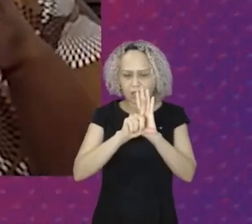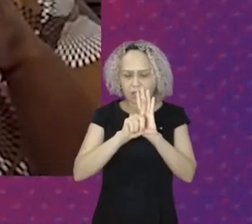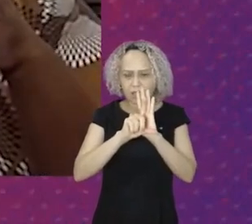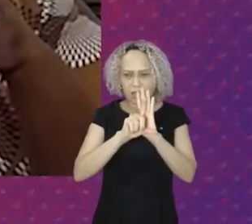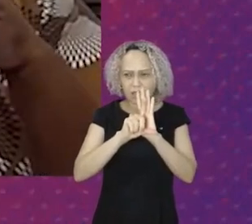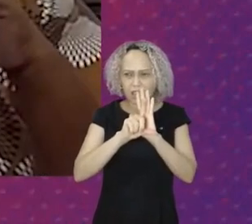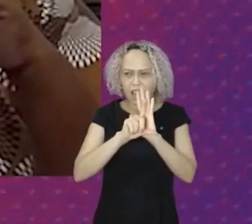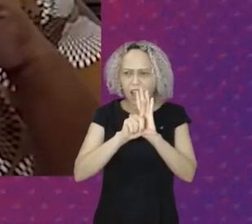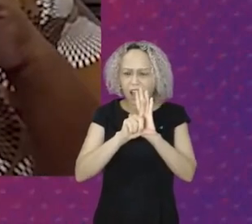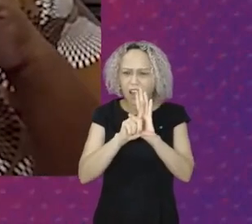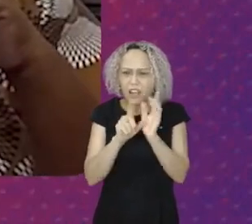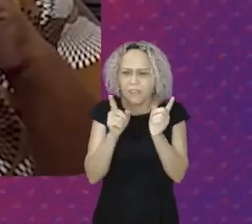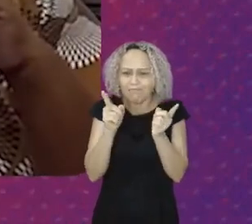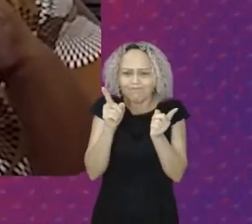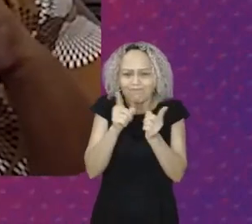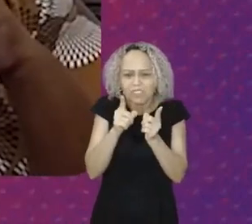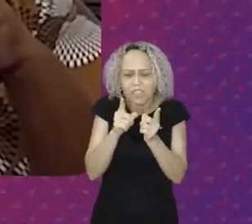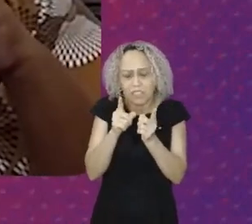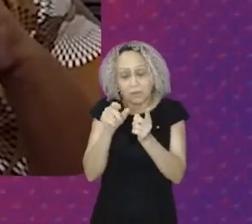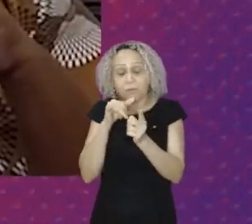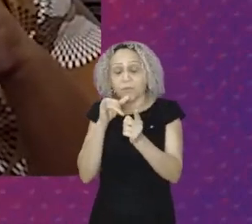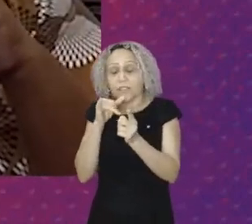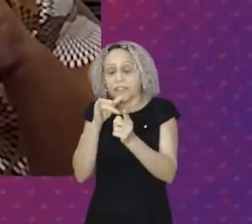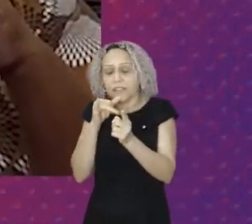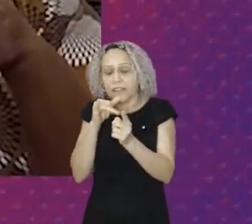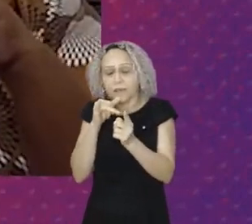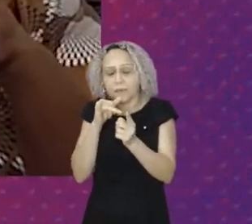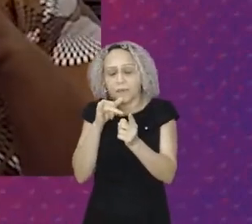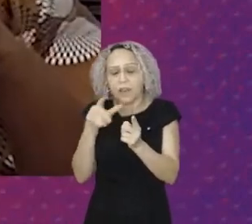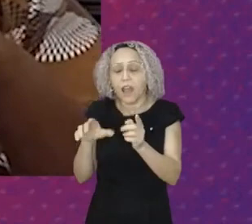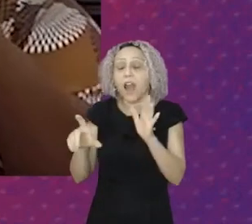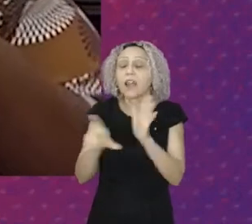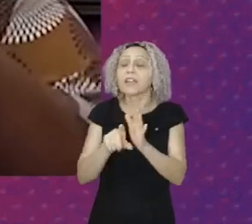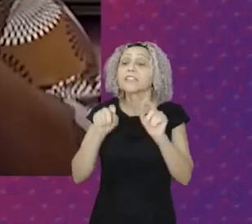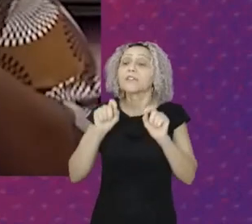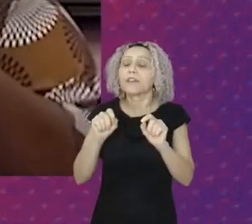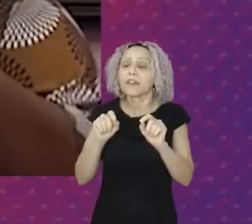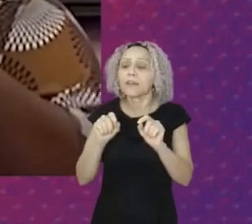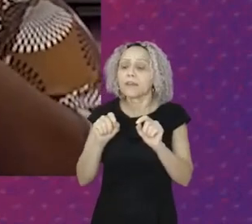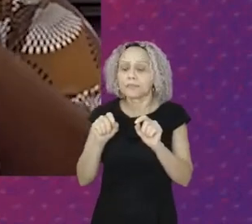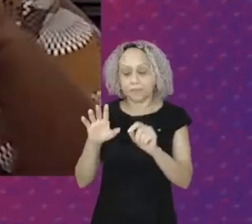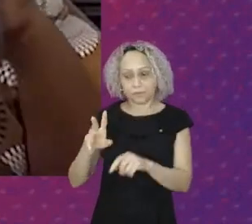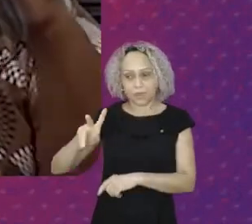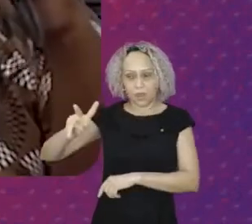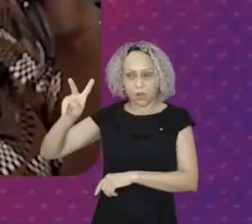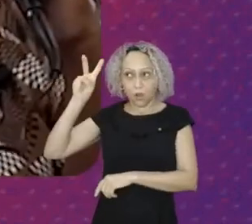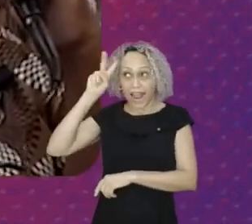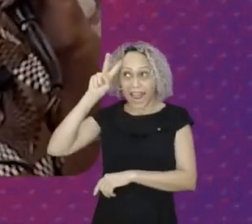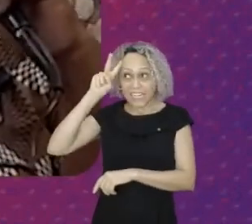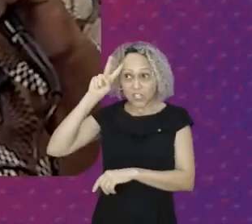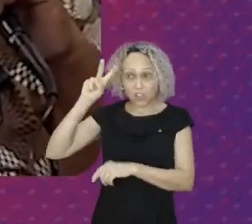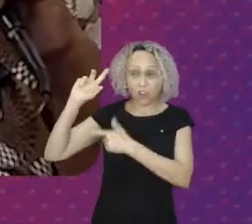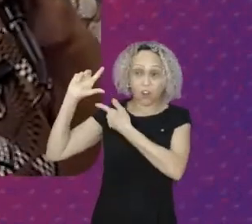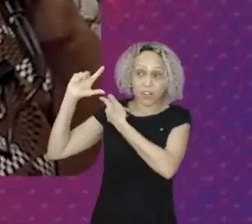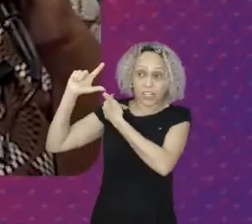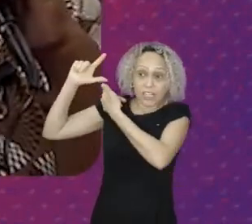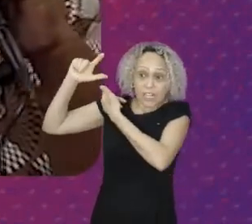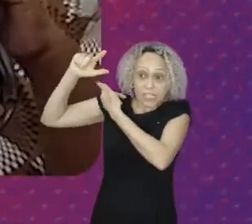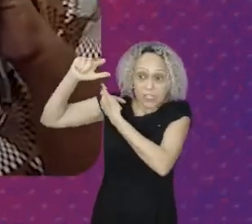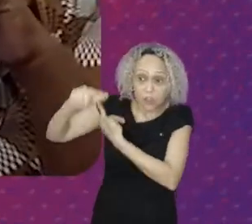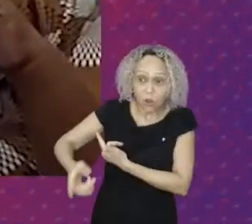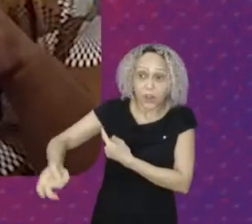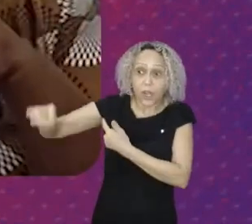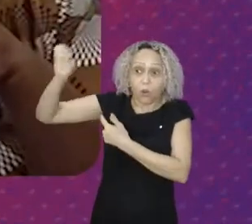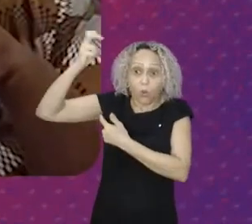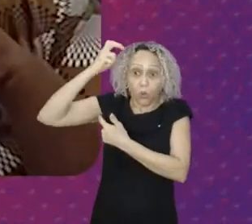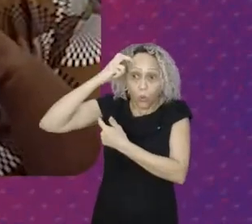a história e cultura dos africanos e dos afro-brasileiros nos currículos escolares, e um que diz que 20